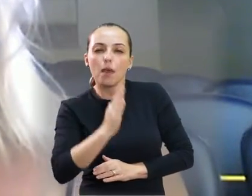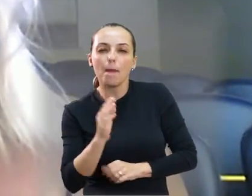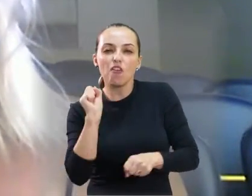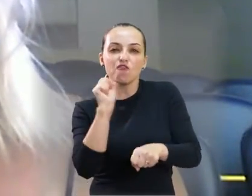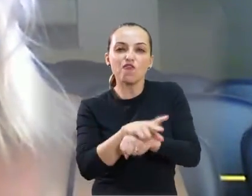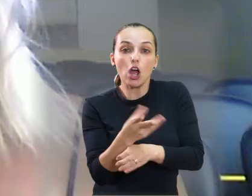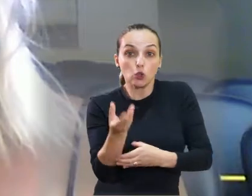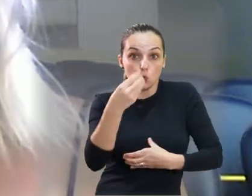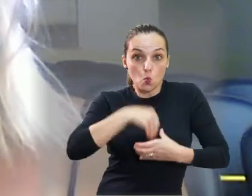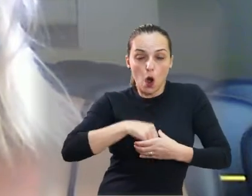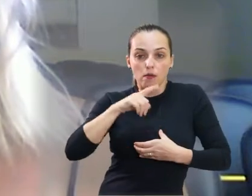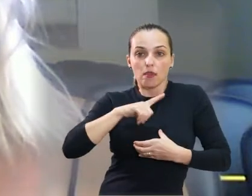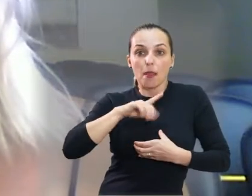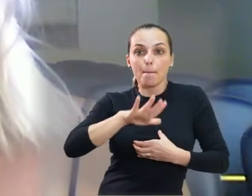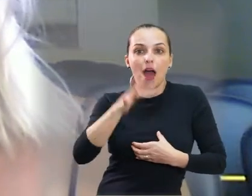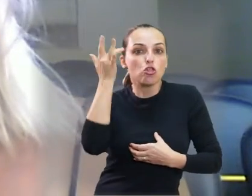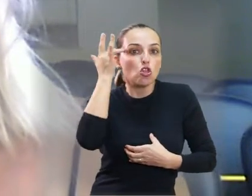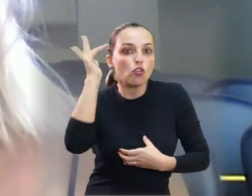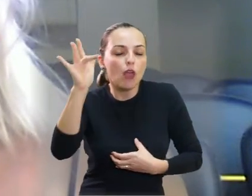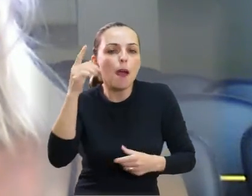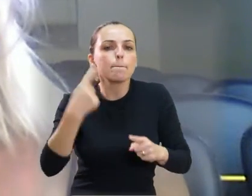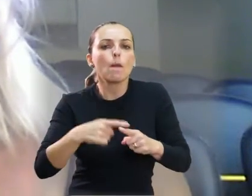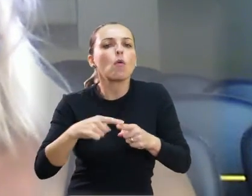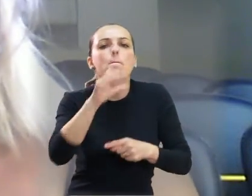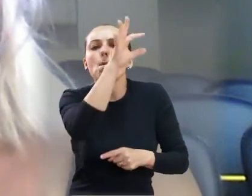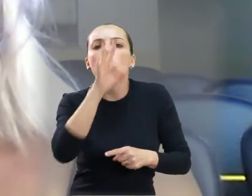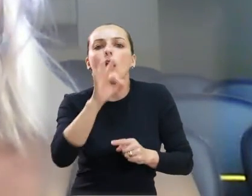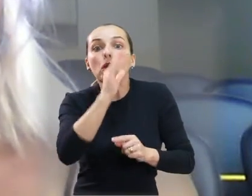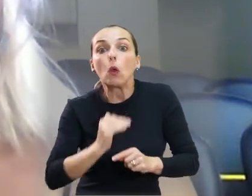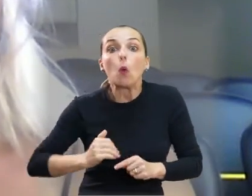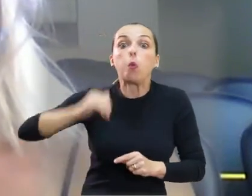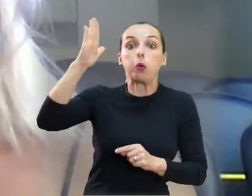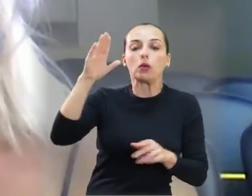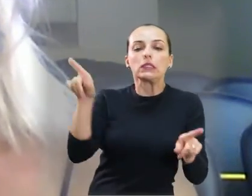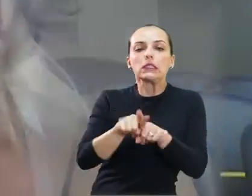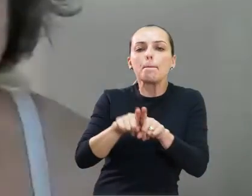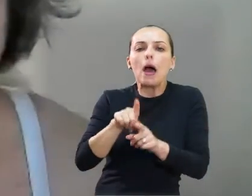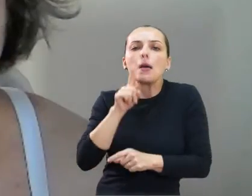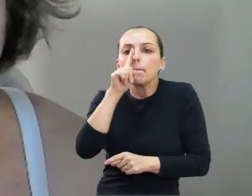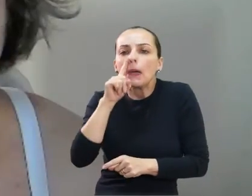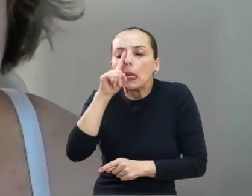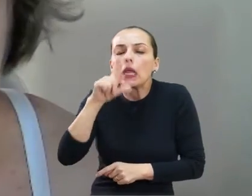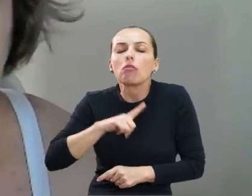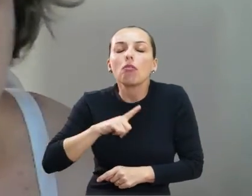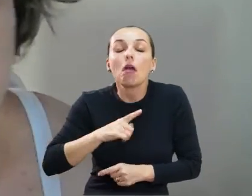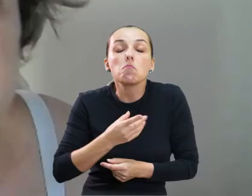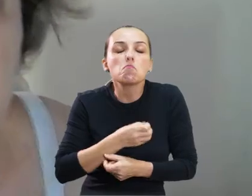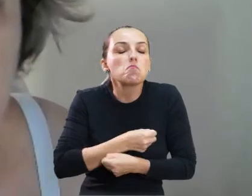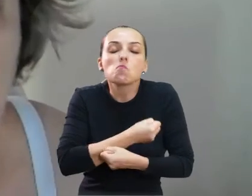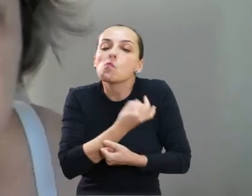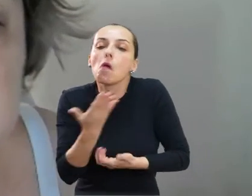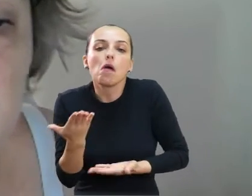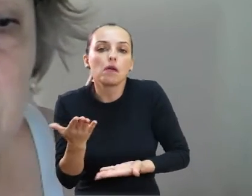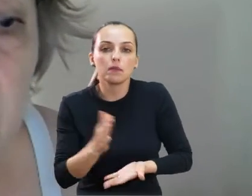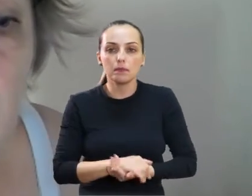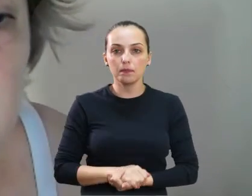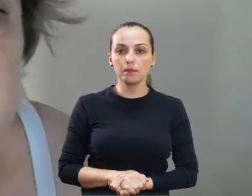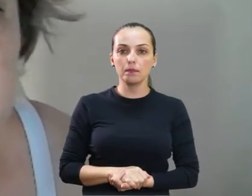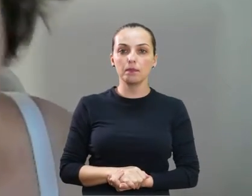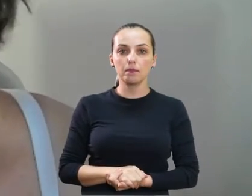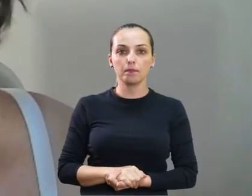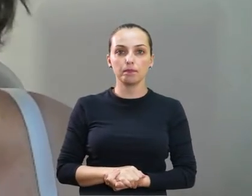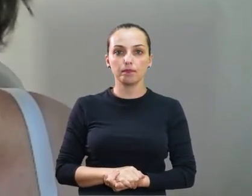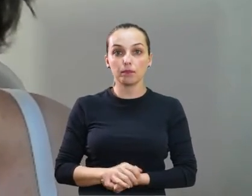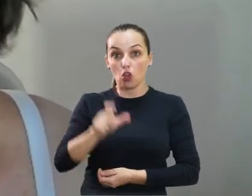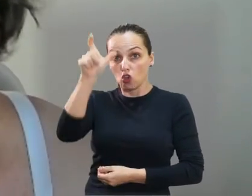alto e quais são os riscos desse desconhecimento por parte da população? Então, assim, a captação